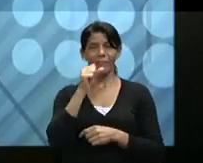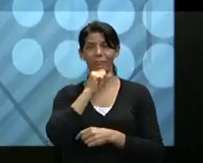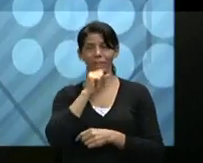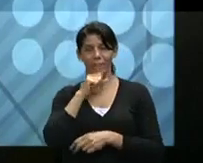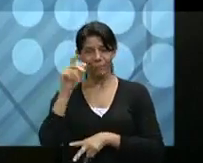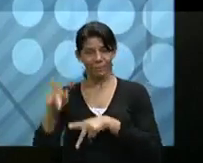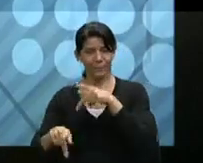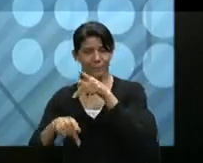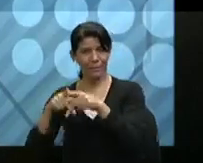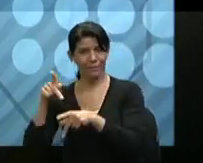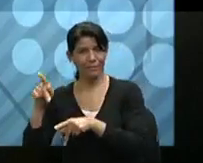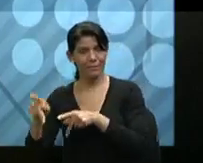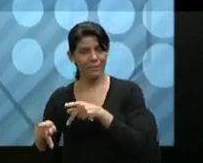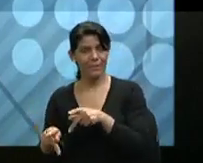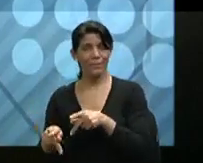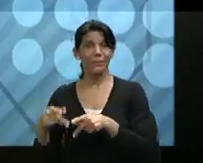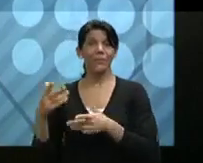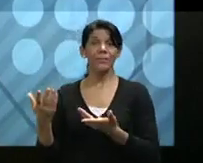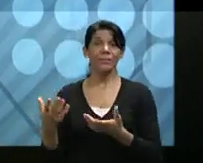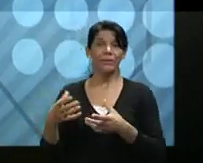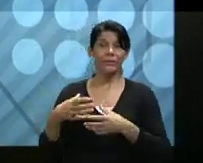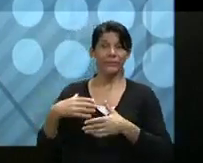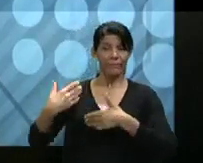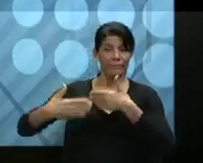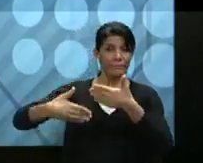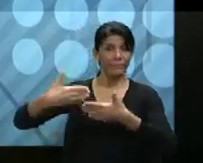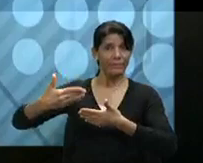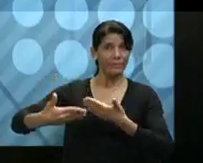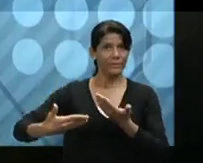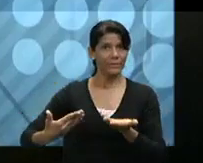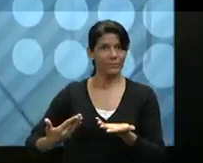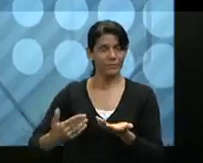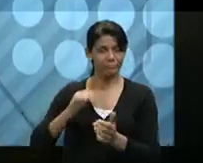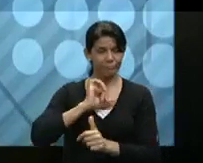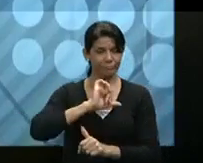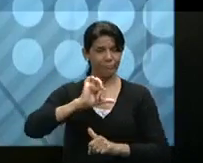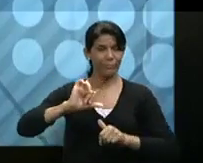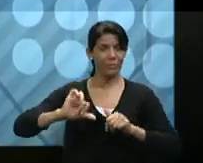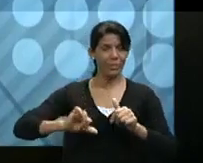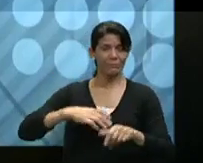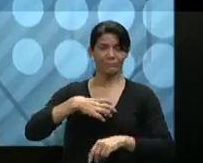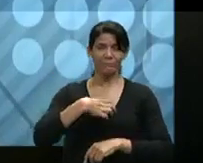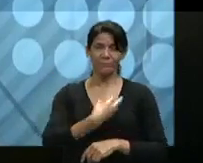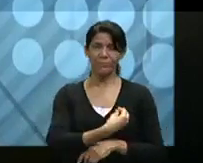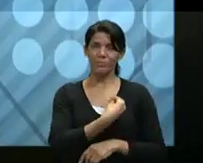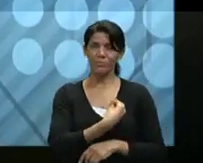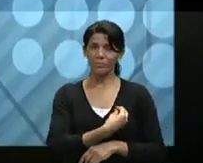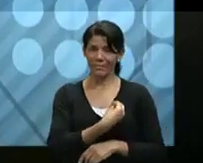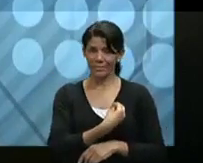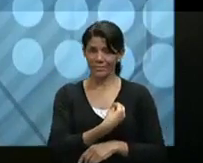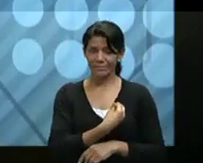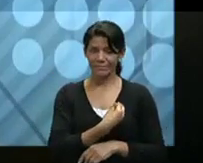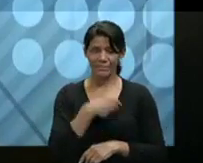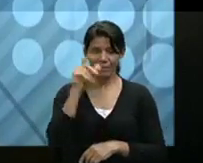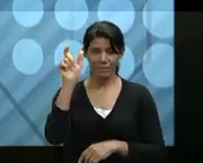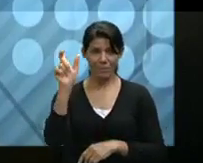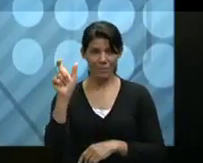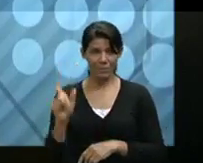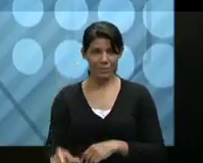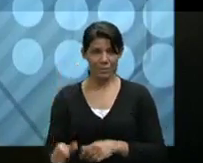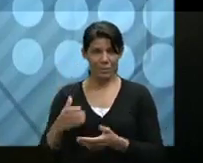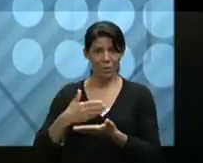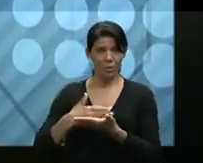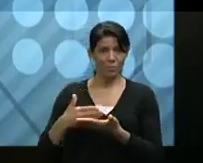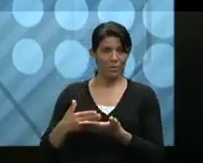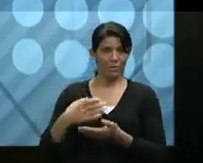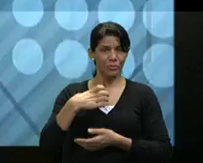envelhecimento populacional, de geração, né, de mudanças de estilo de vida, onde as pessoas elas passam a ter